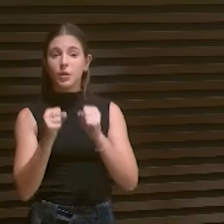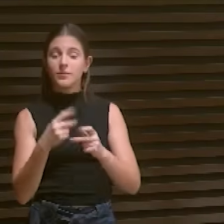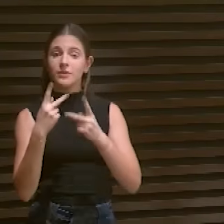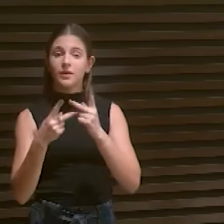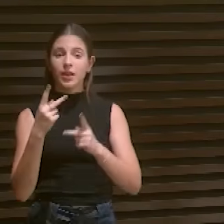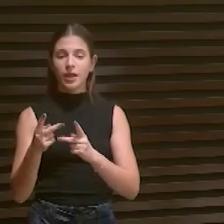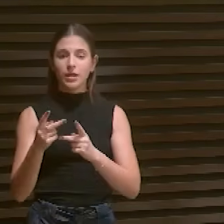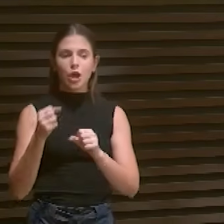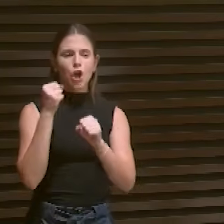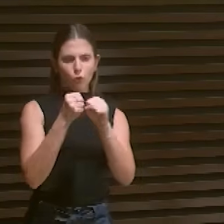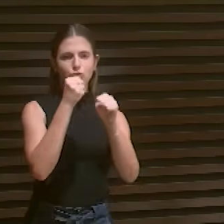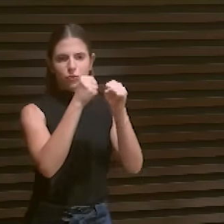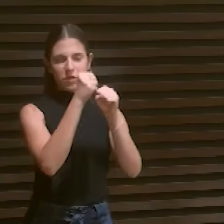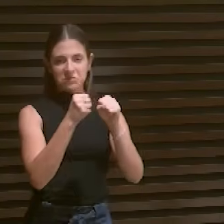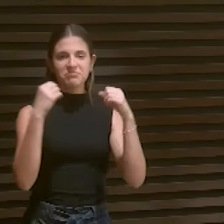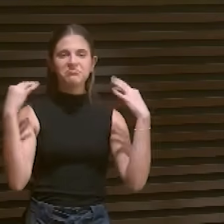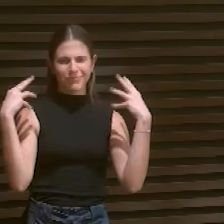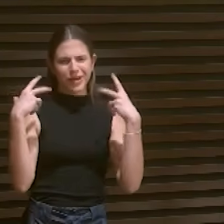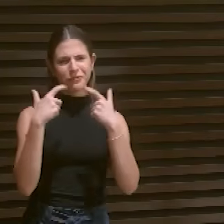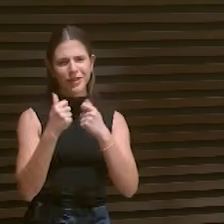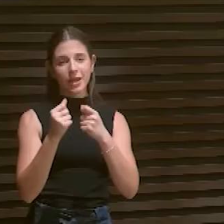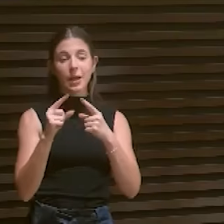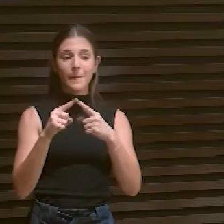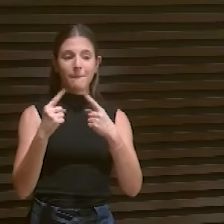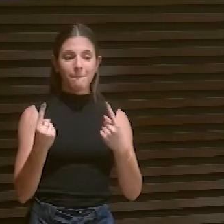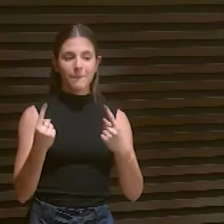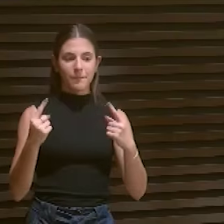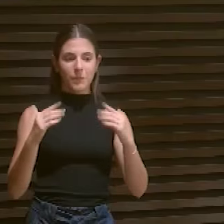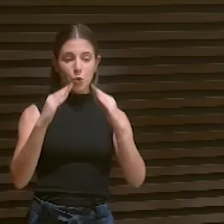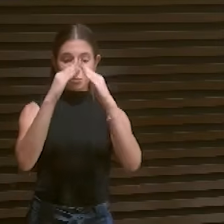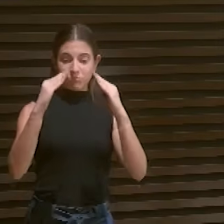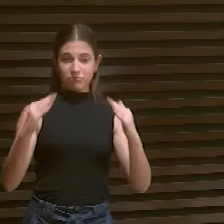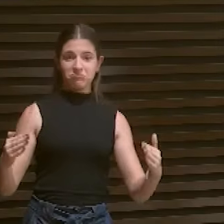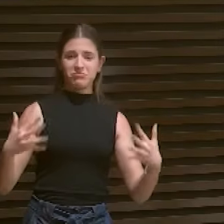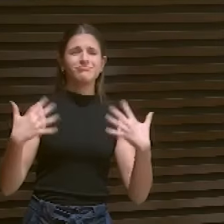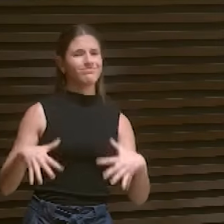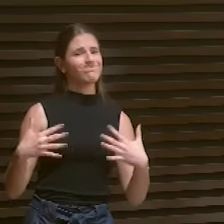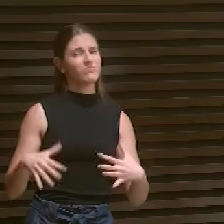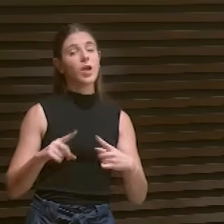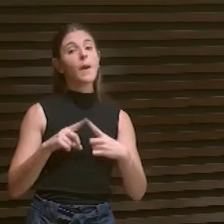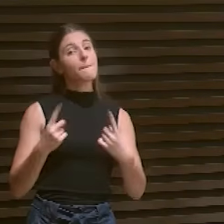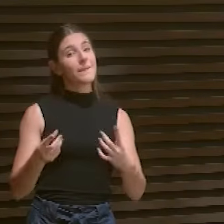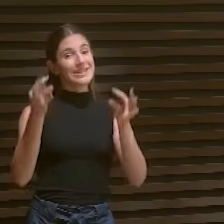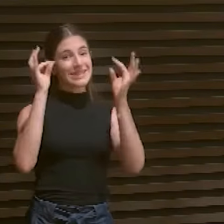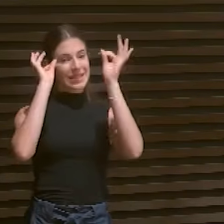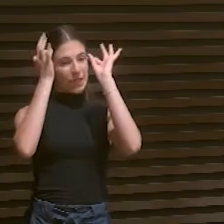ela realmente é uma maravilha. Mas teologicamente, o que nós poderíamos dizer dessa